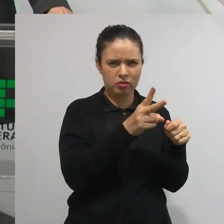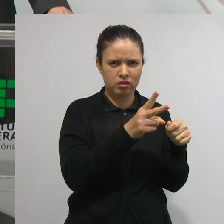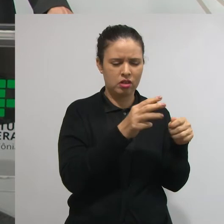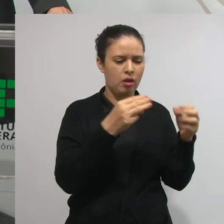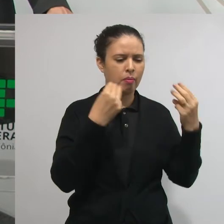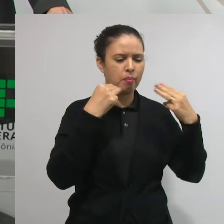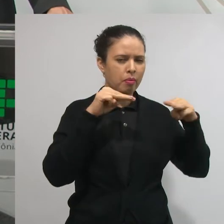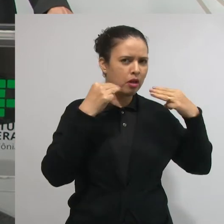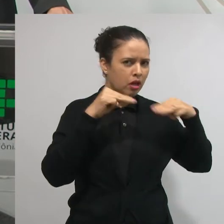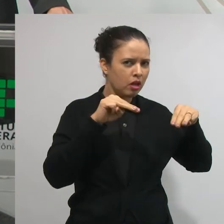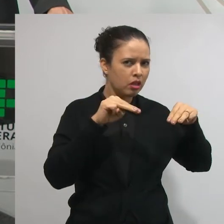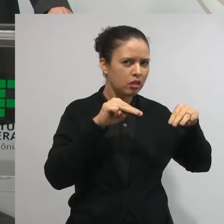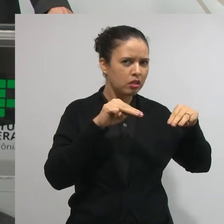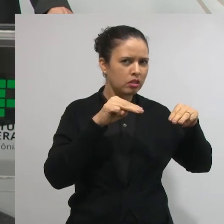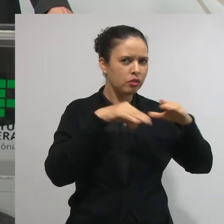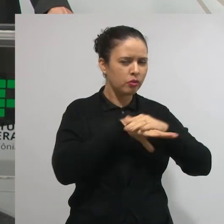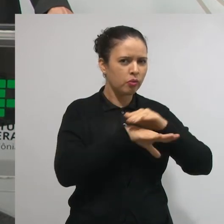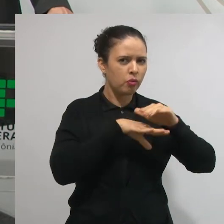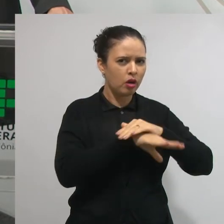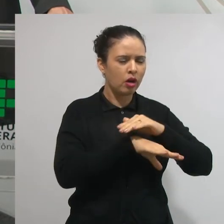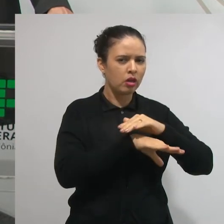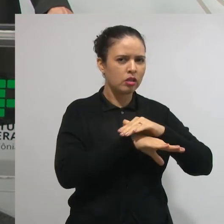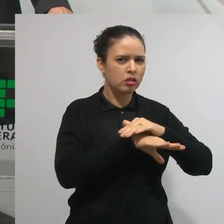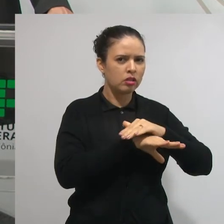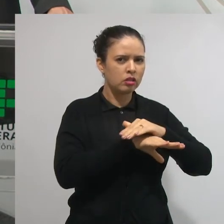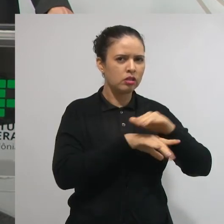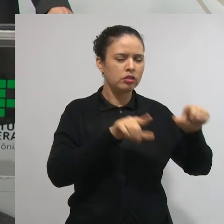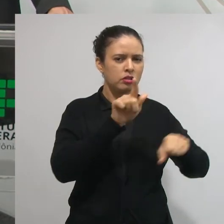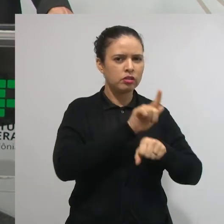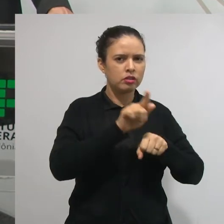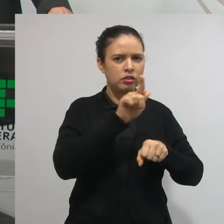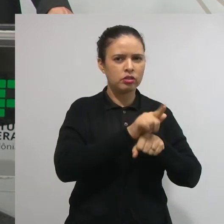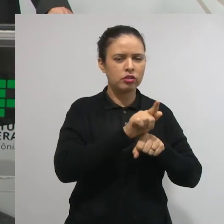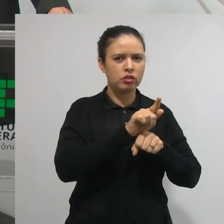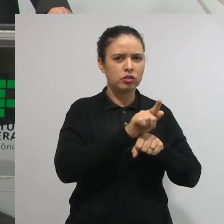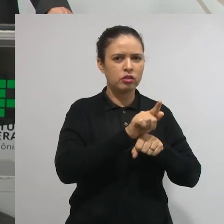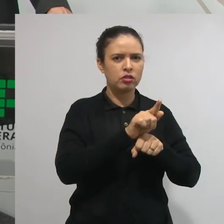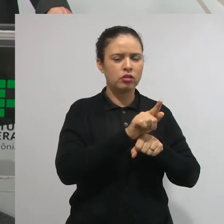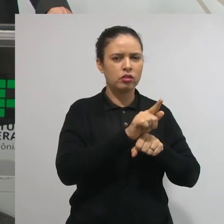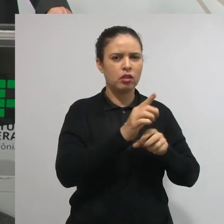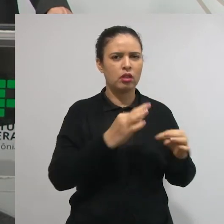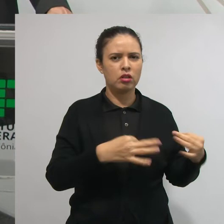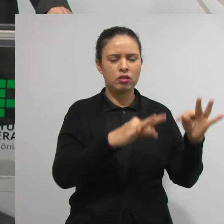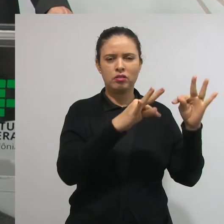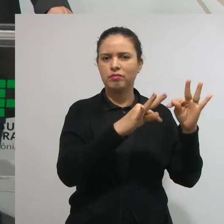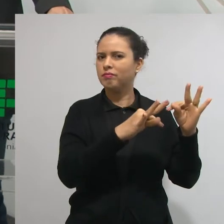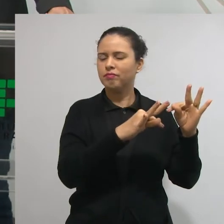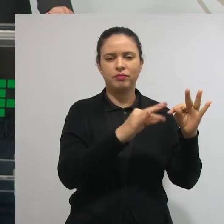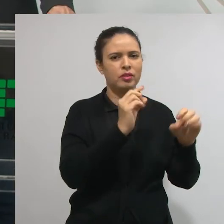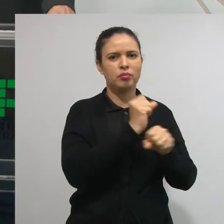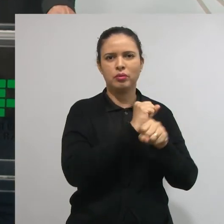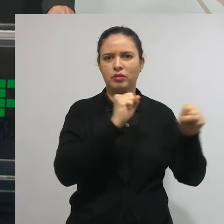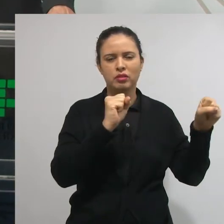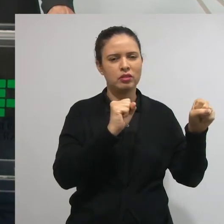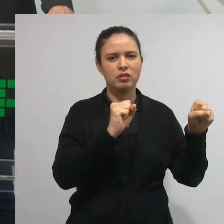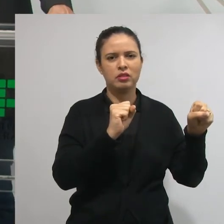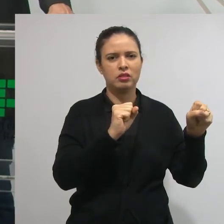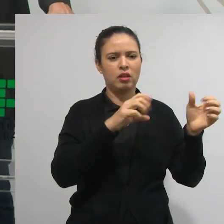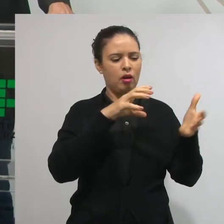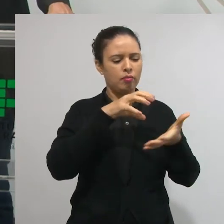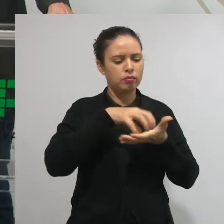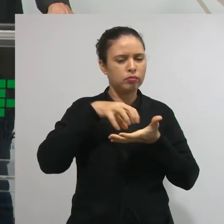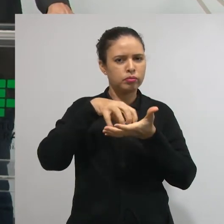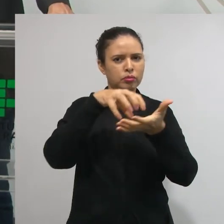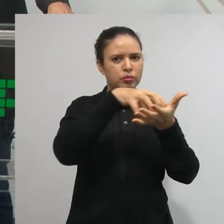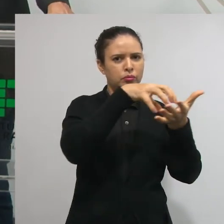marketing, de estoque, de gestão de recursos tecnológicos? Não. São várias